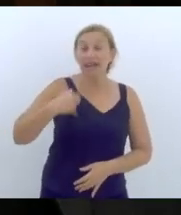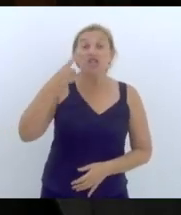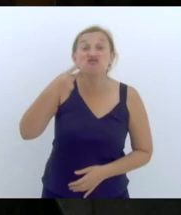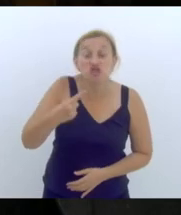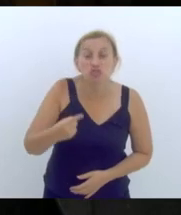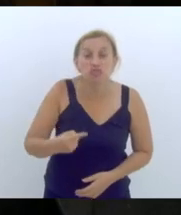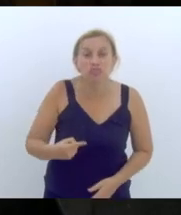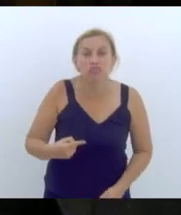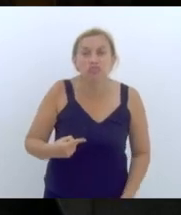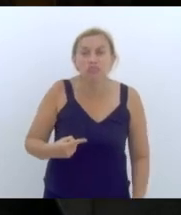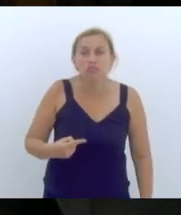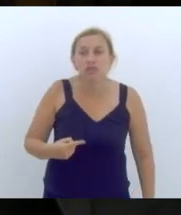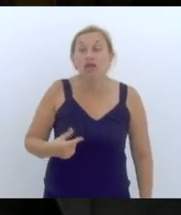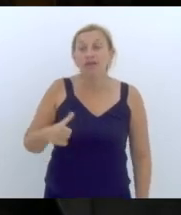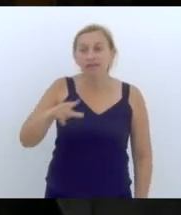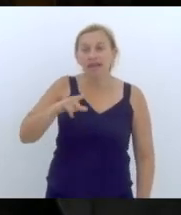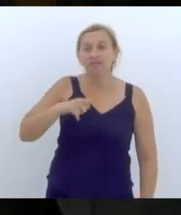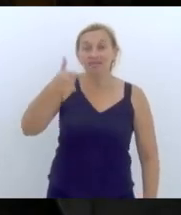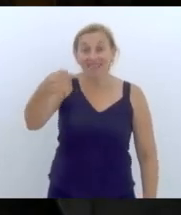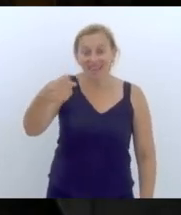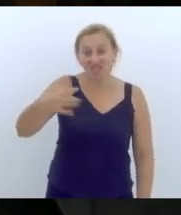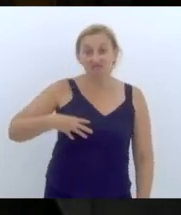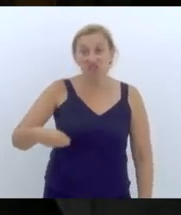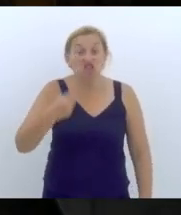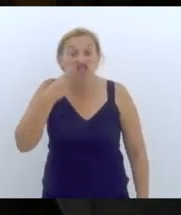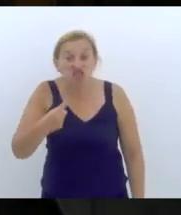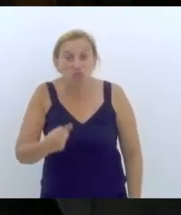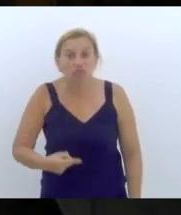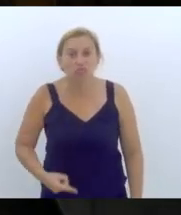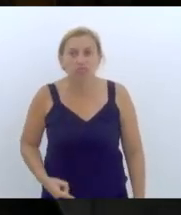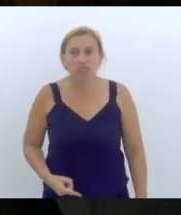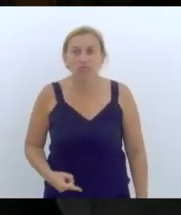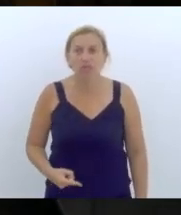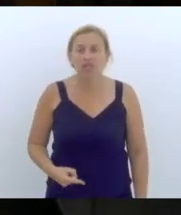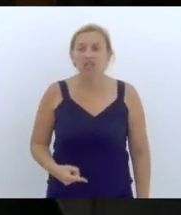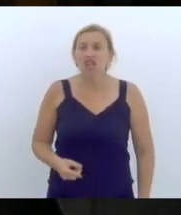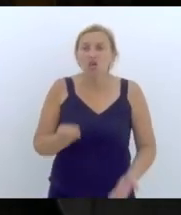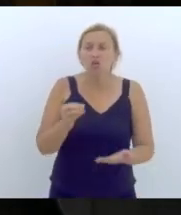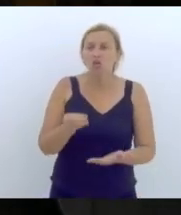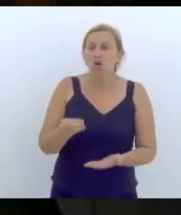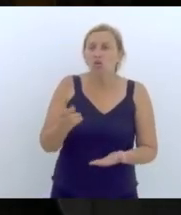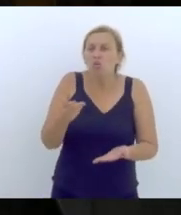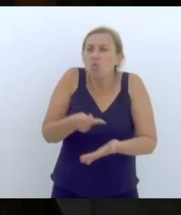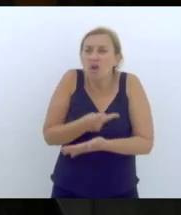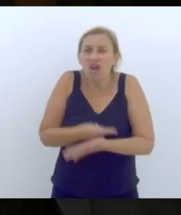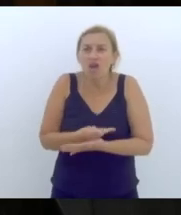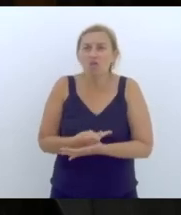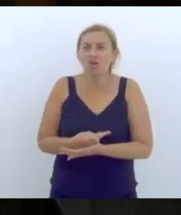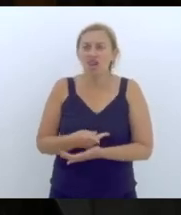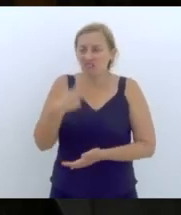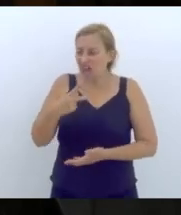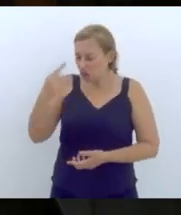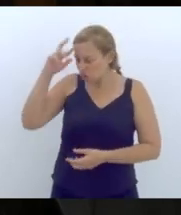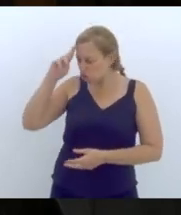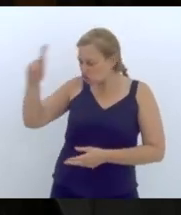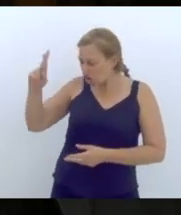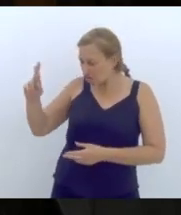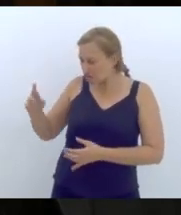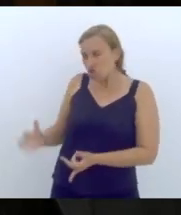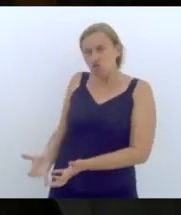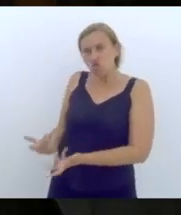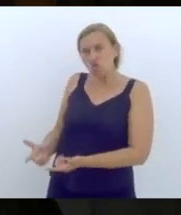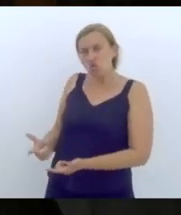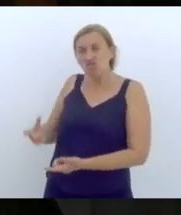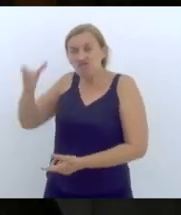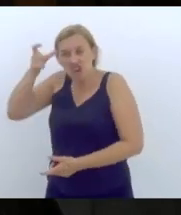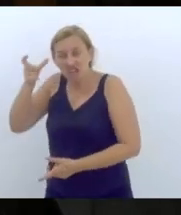isso. Eu tenho duas filhas de 7 anos que viu isso. Uma irresponsabilidade dizer que eu sou dono do inferninho. Onde esse inferninho, como eu li